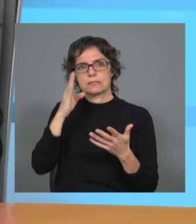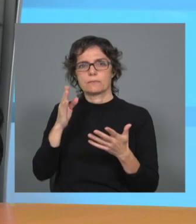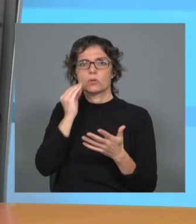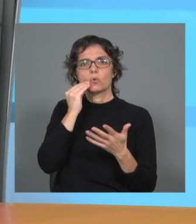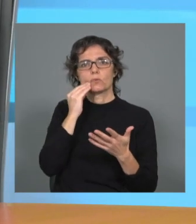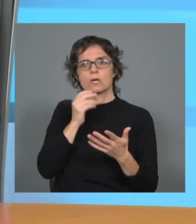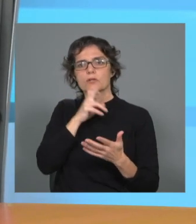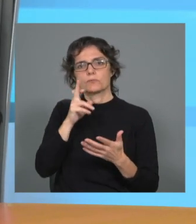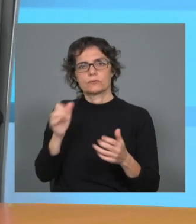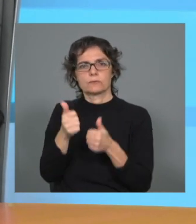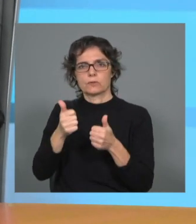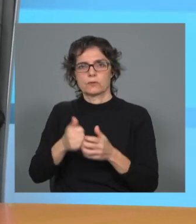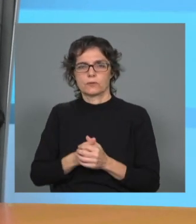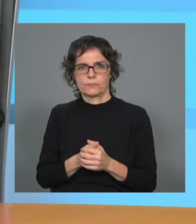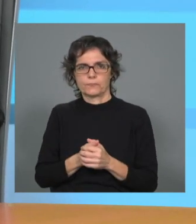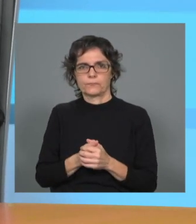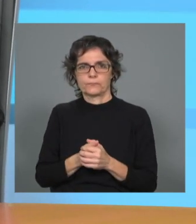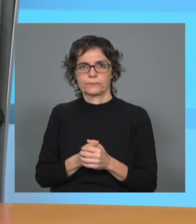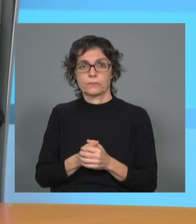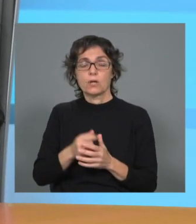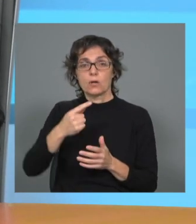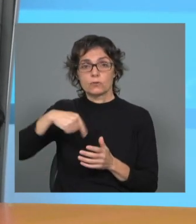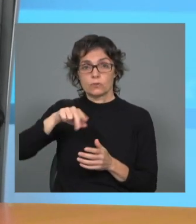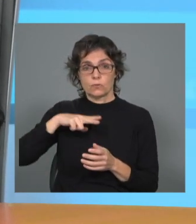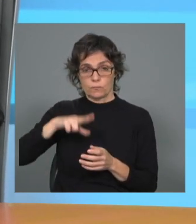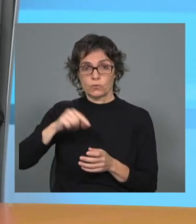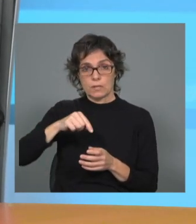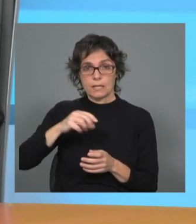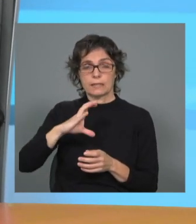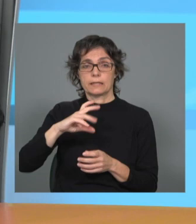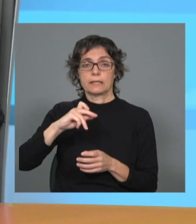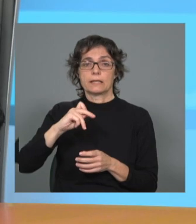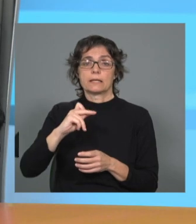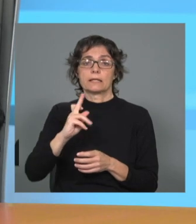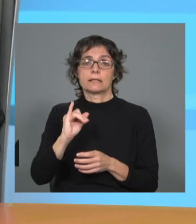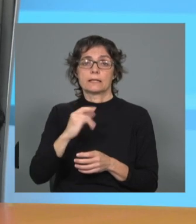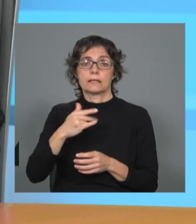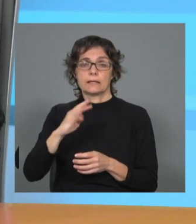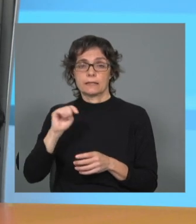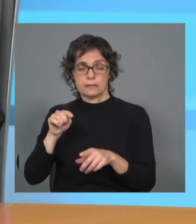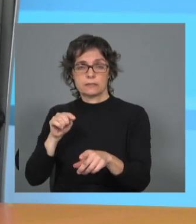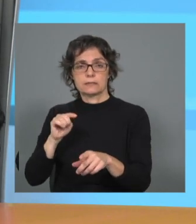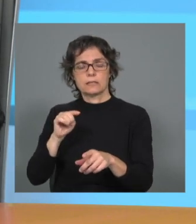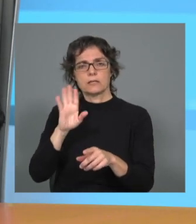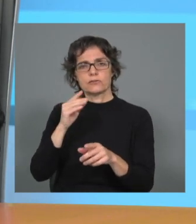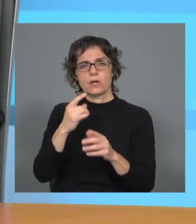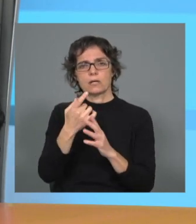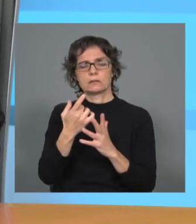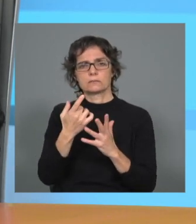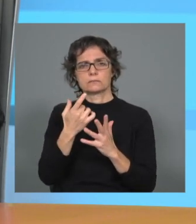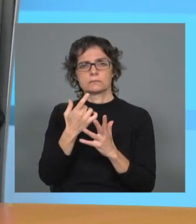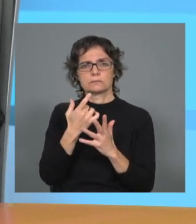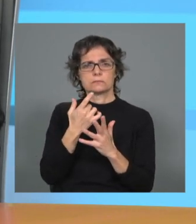consciência, mais alinhados com a realidade. Nós tínhamos começado a fazer na Cáritas em Portugal um levantamento das respostas